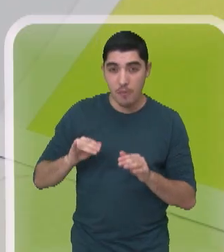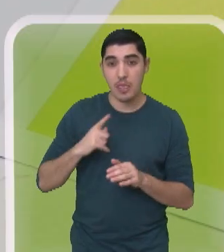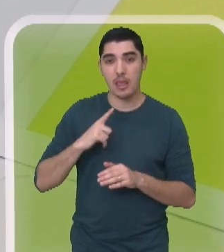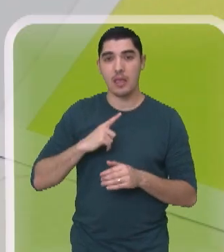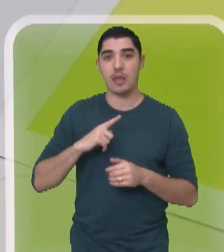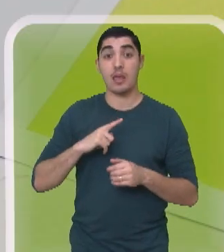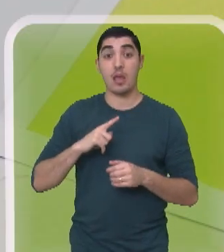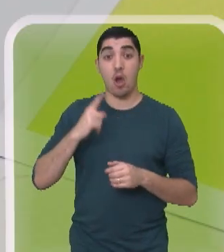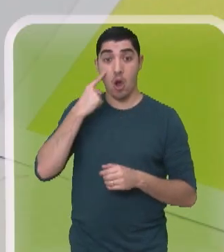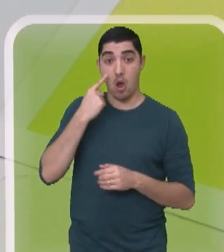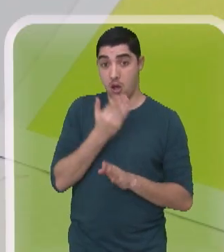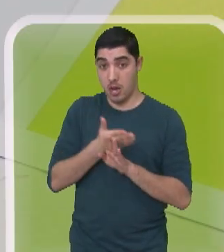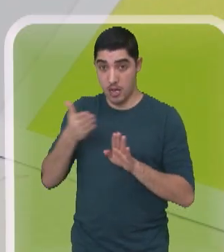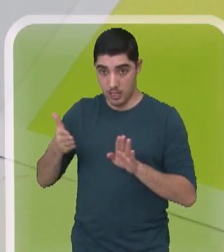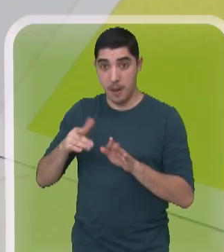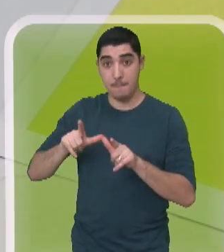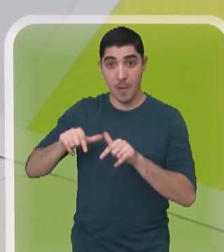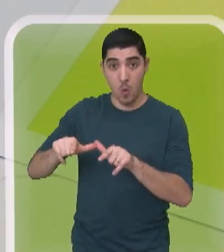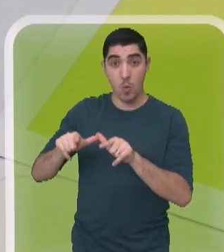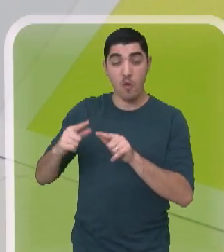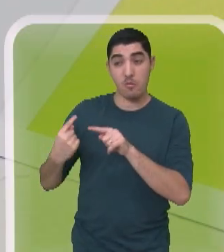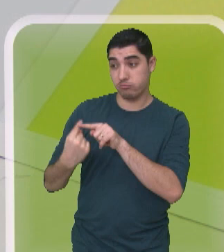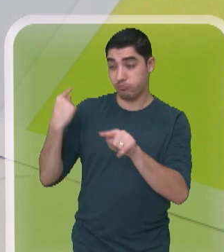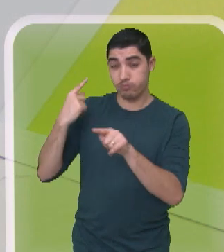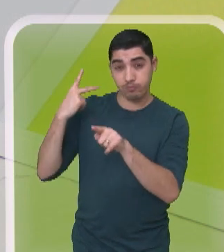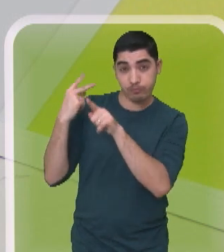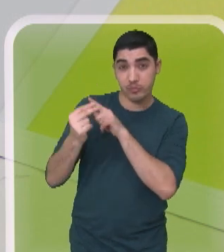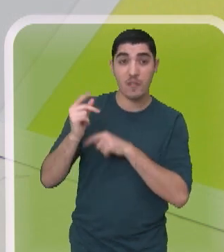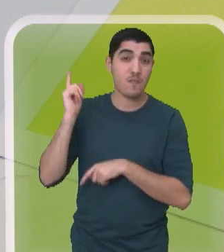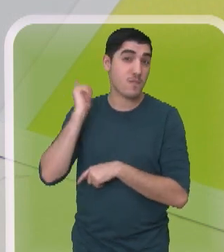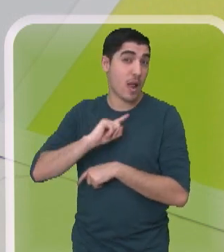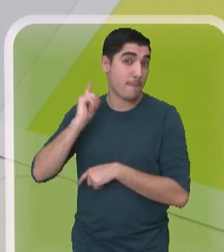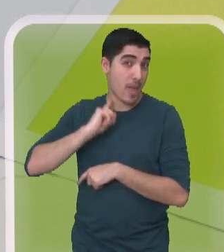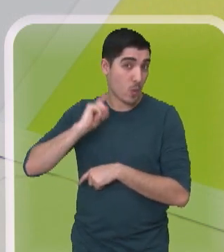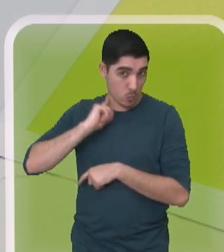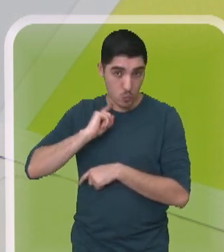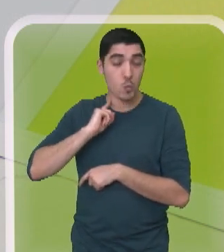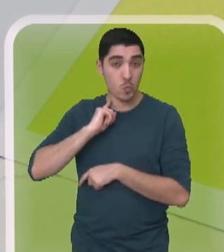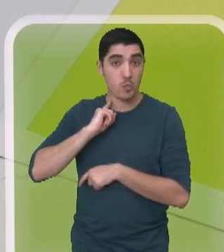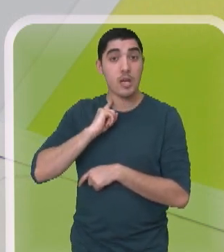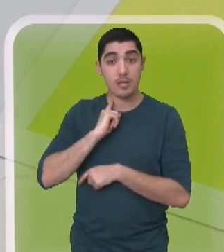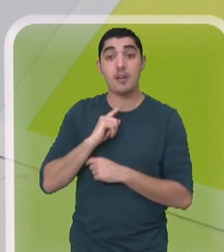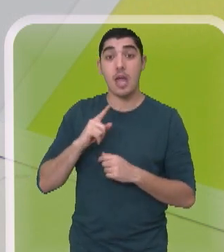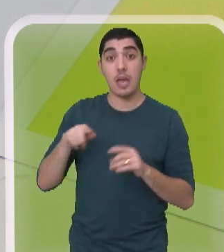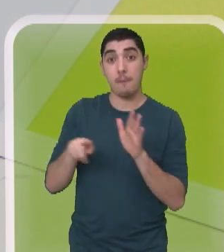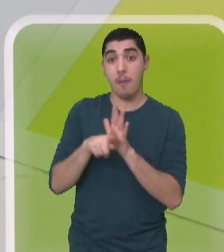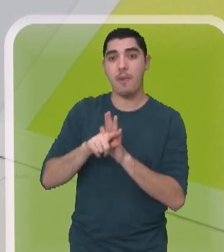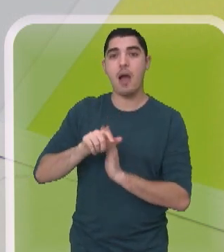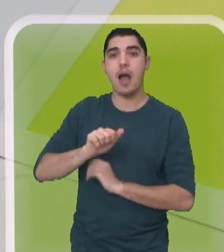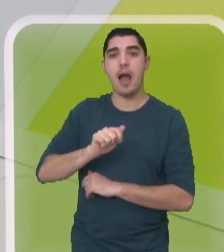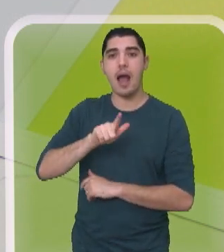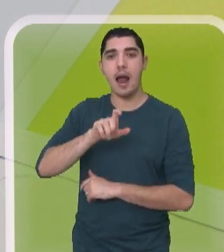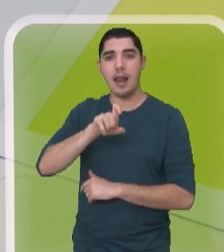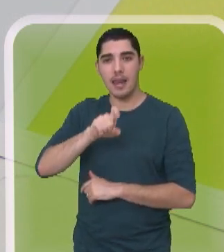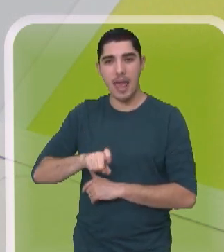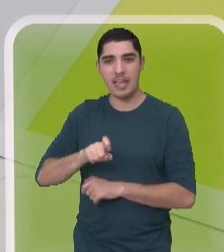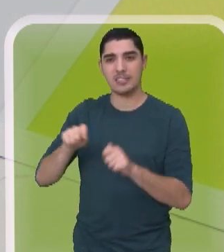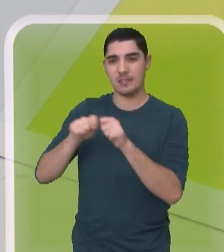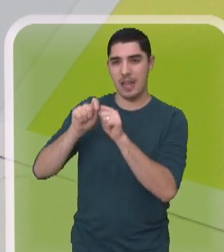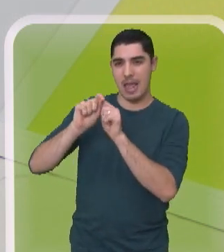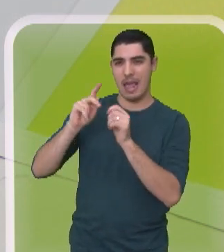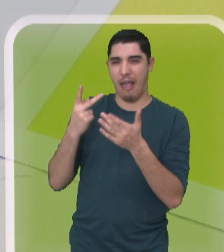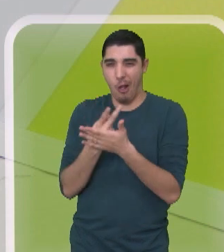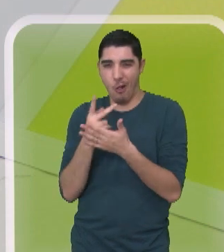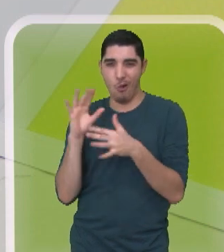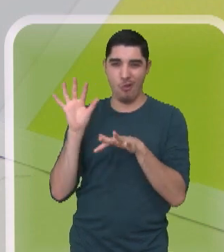E o detalhe, a última vitória foi contra o Flamengo, num jogo fantástico, o Alex Garcia, aquele mesmo. O Alex, ele joga tudo torto, assim, quando